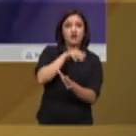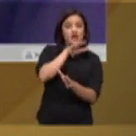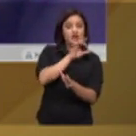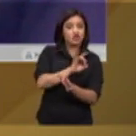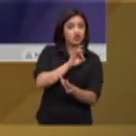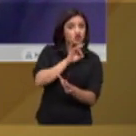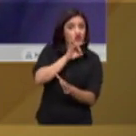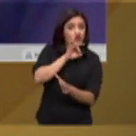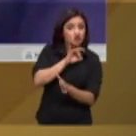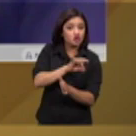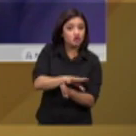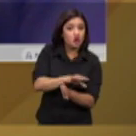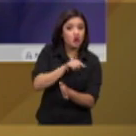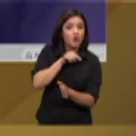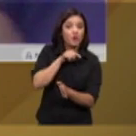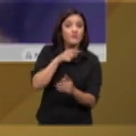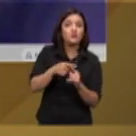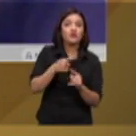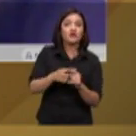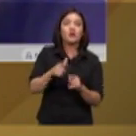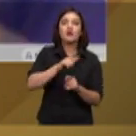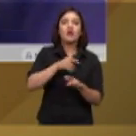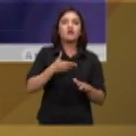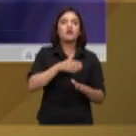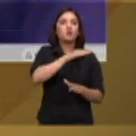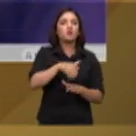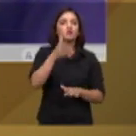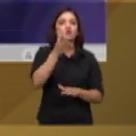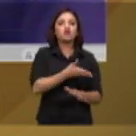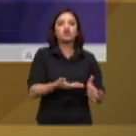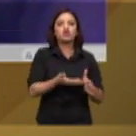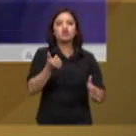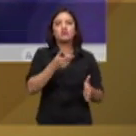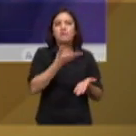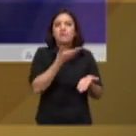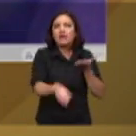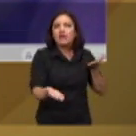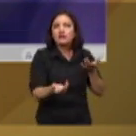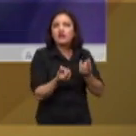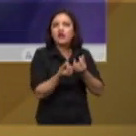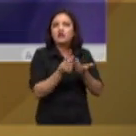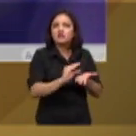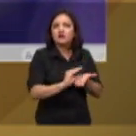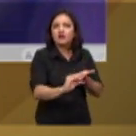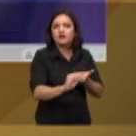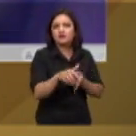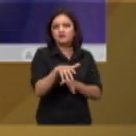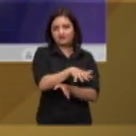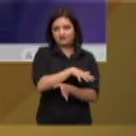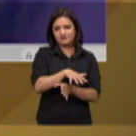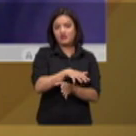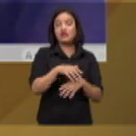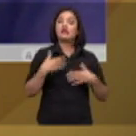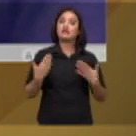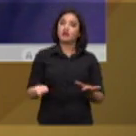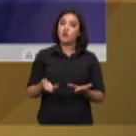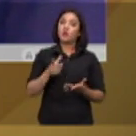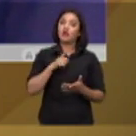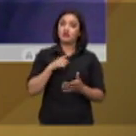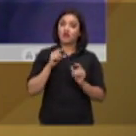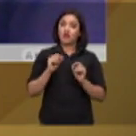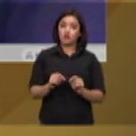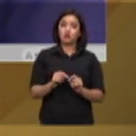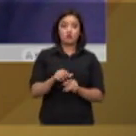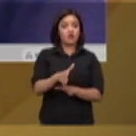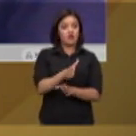era apenas e tão somente para que não se suprimisse essa receita dessas unidades, tornando patente que